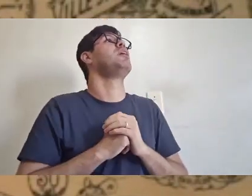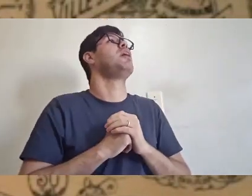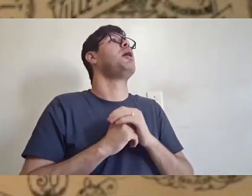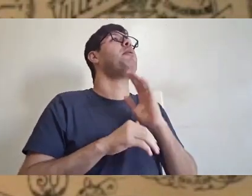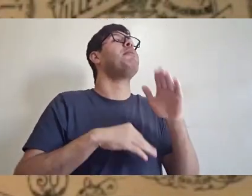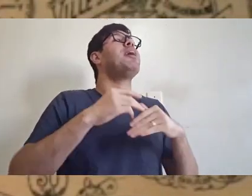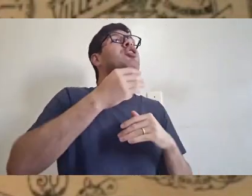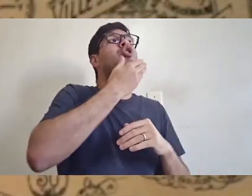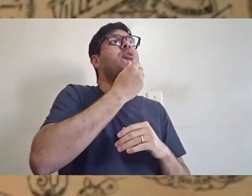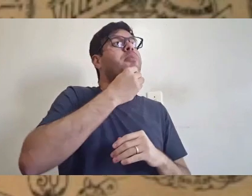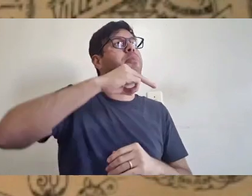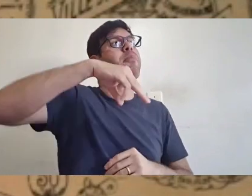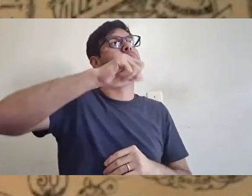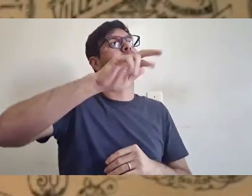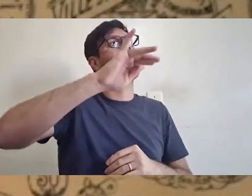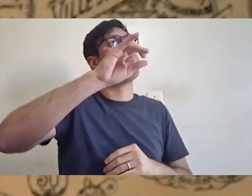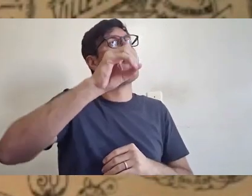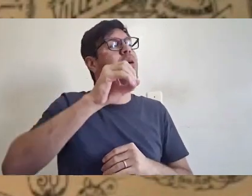Pavan